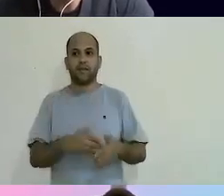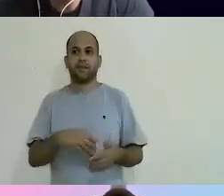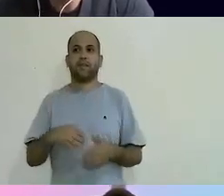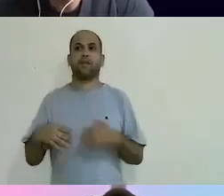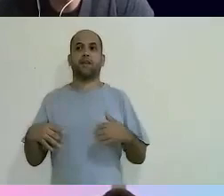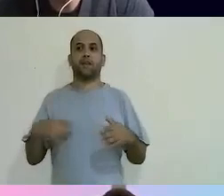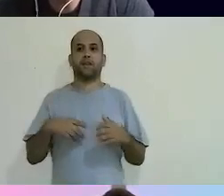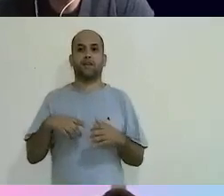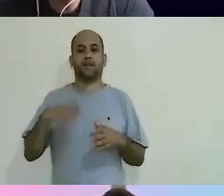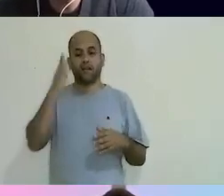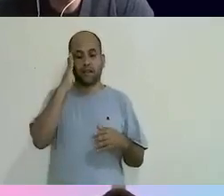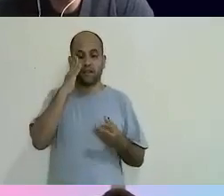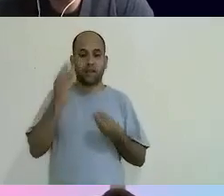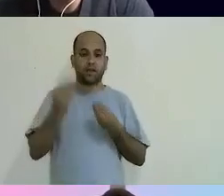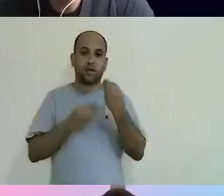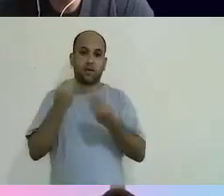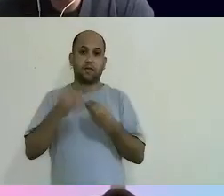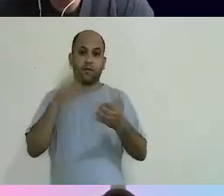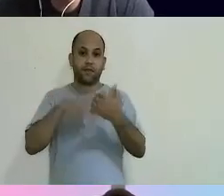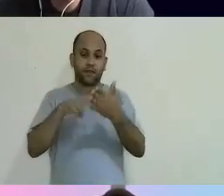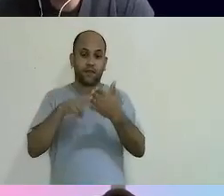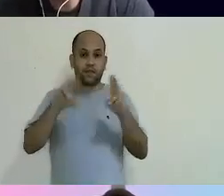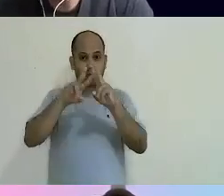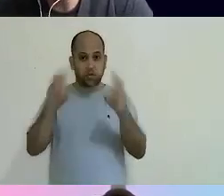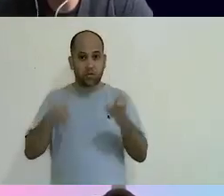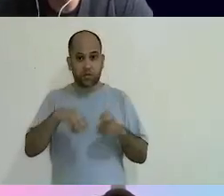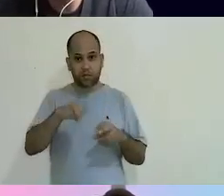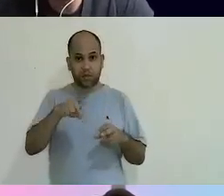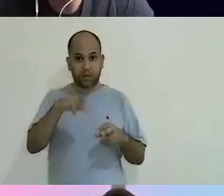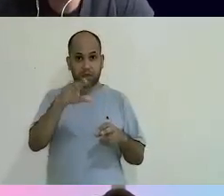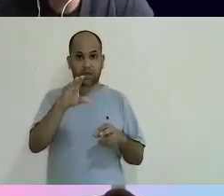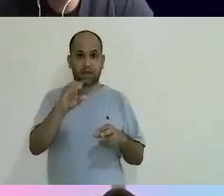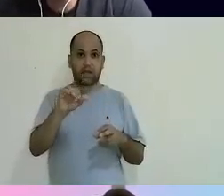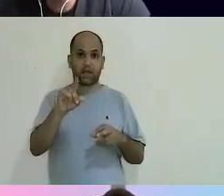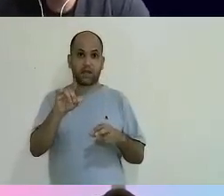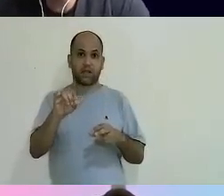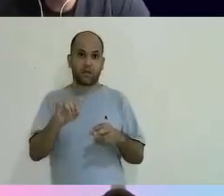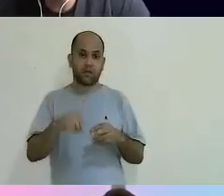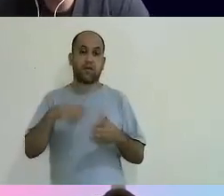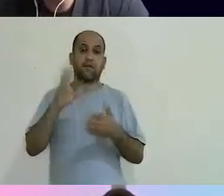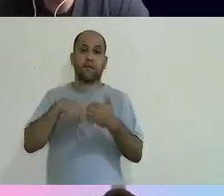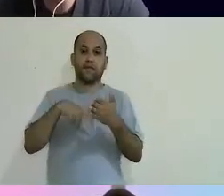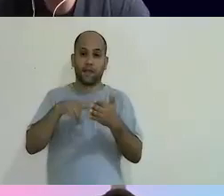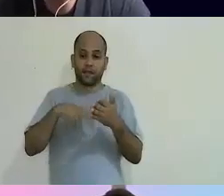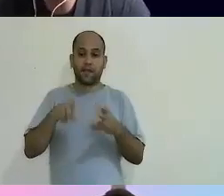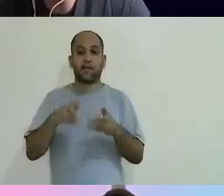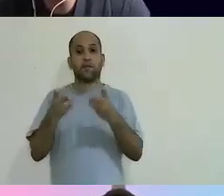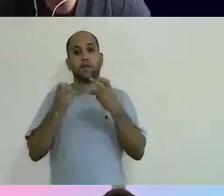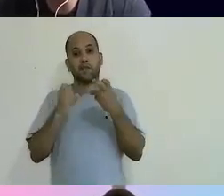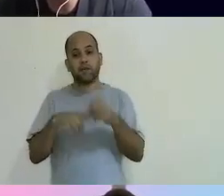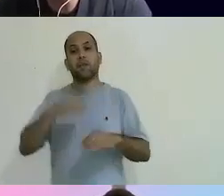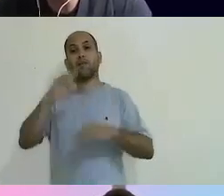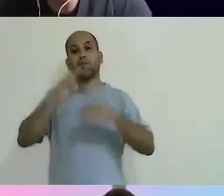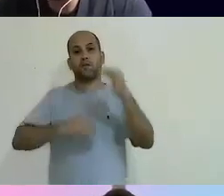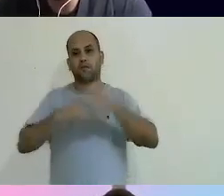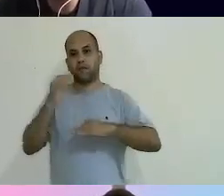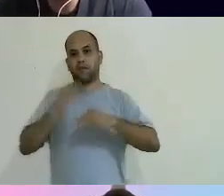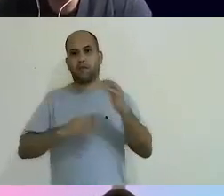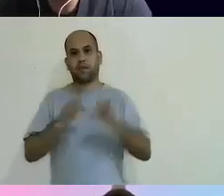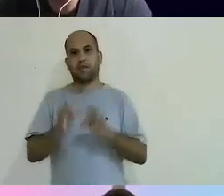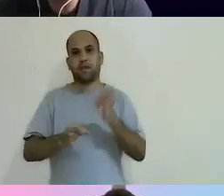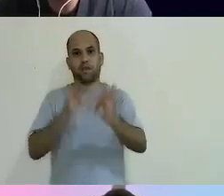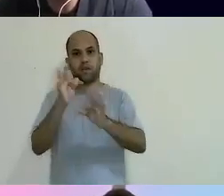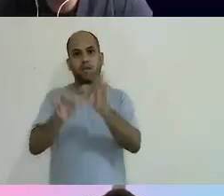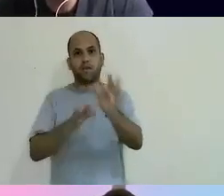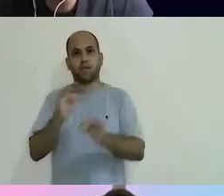do mercado, vamos ler sobre o mercado. Se a gente pegar e ler um pouco, a gente vai ver que tem muito profissional da tecnologia hoje em falta.